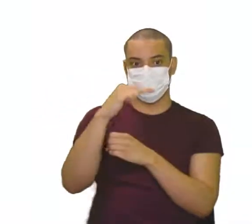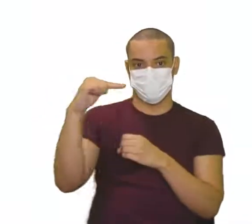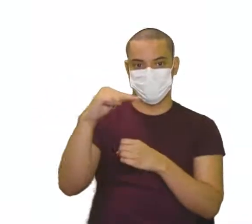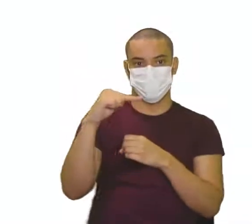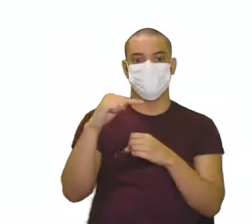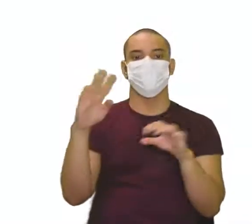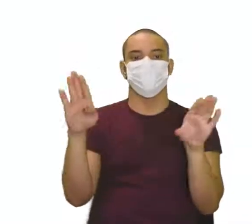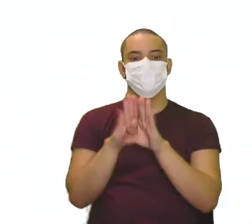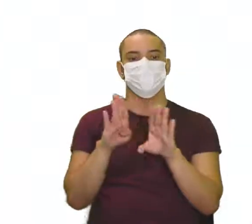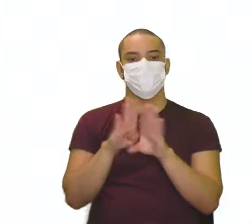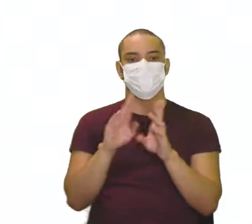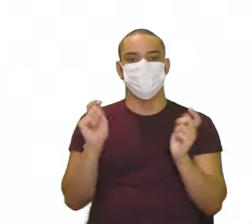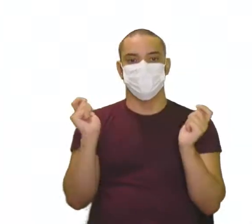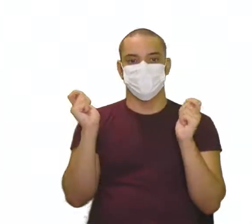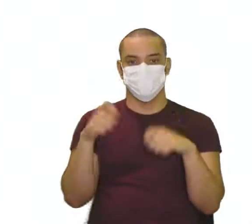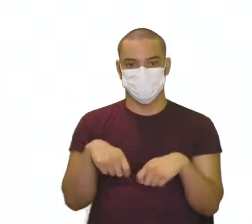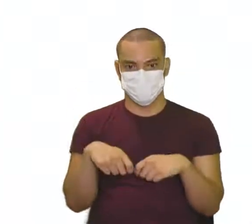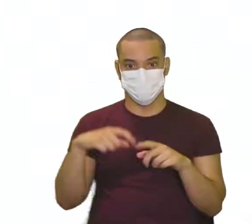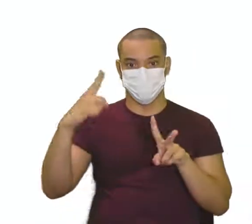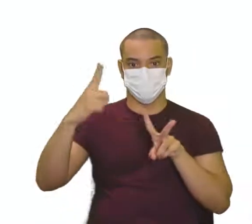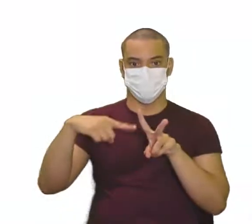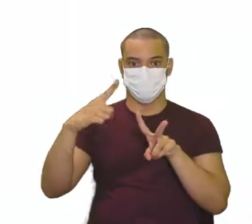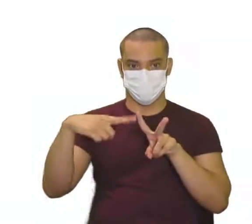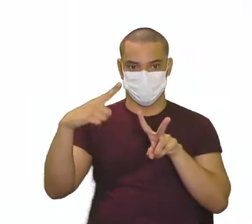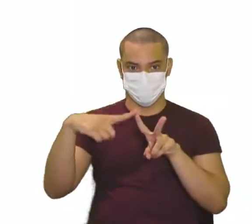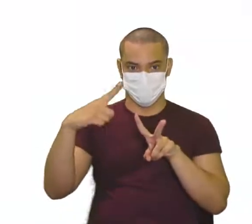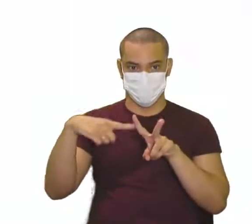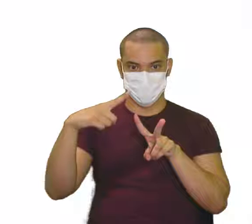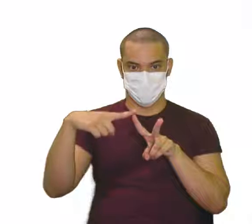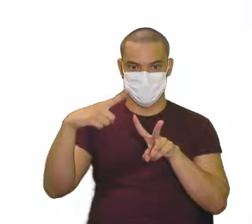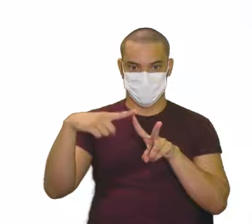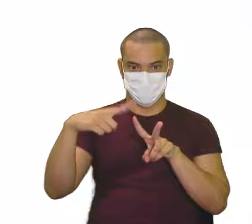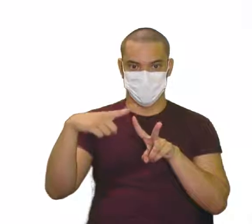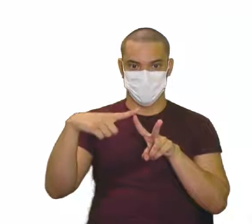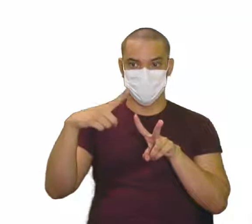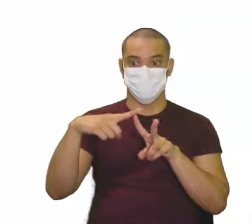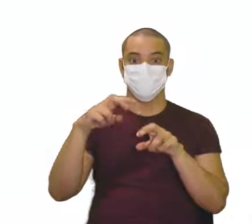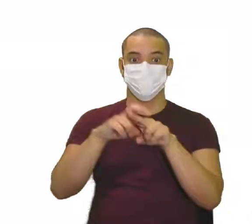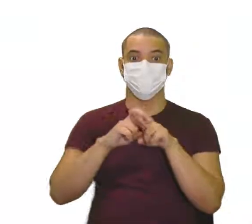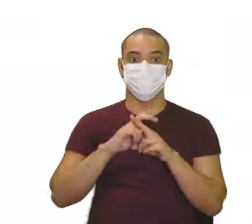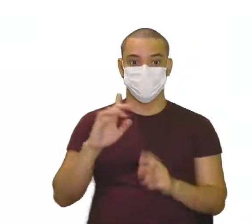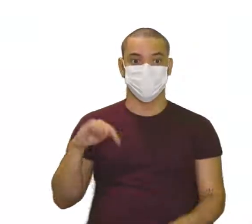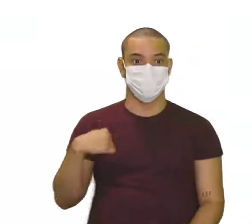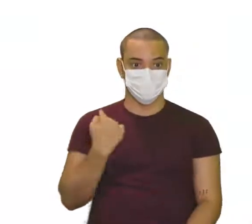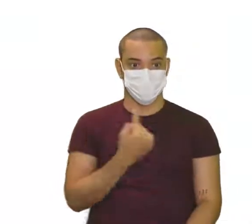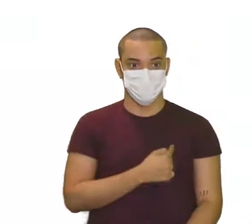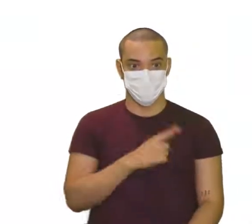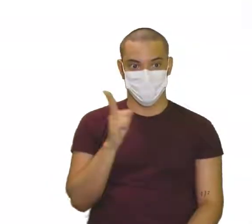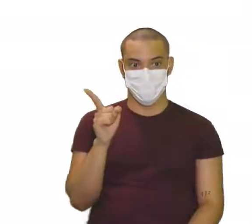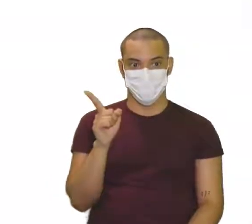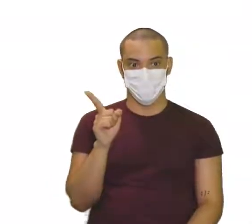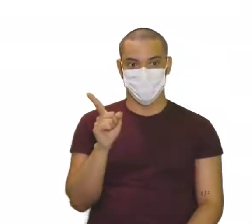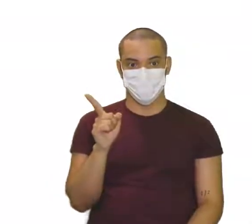o nosso vetor indução magnético, né, pessoal? E nesse caso aqui, o nosso elétron, ó,